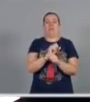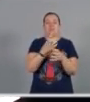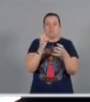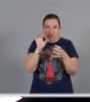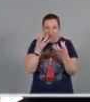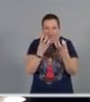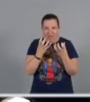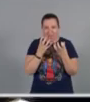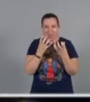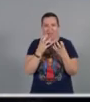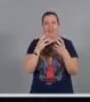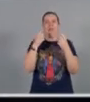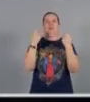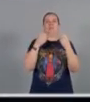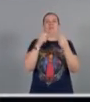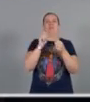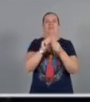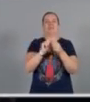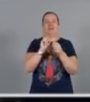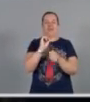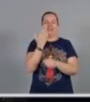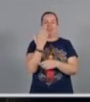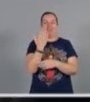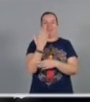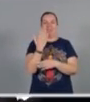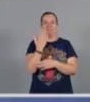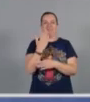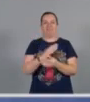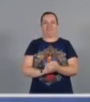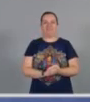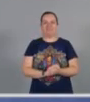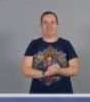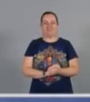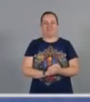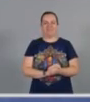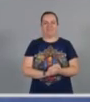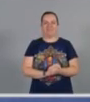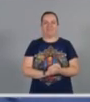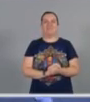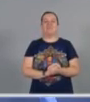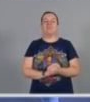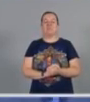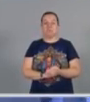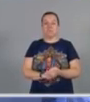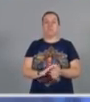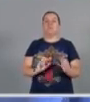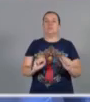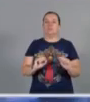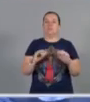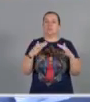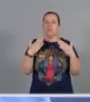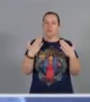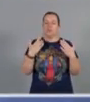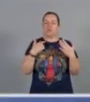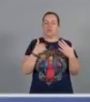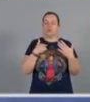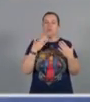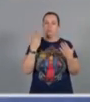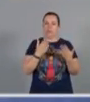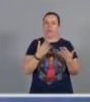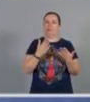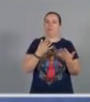muda se você realiza bom então já passei pelo